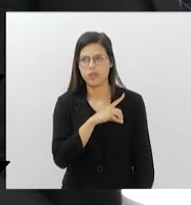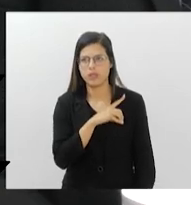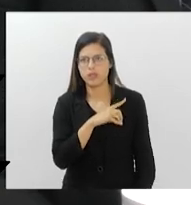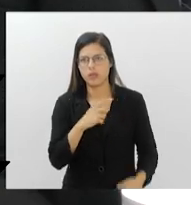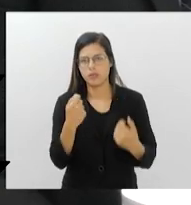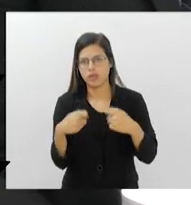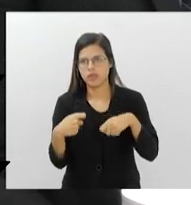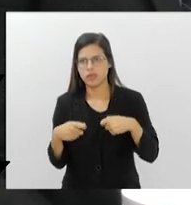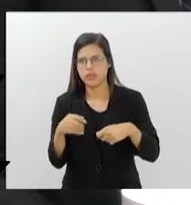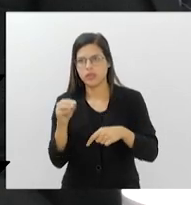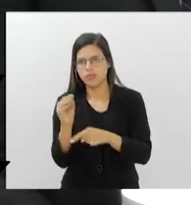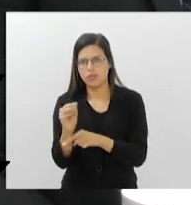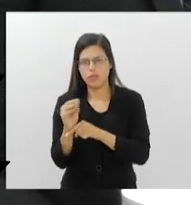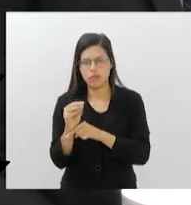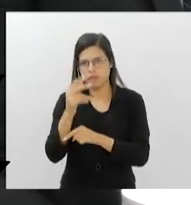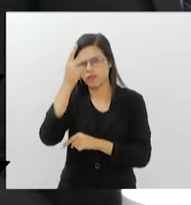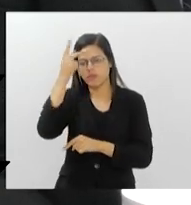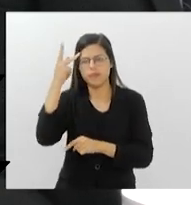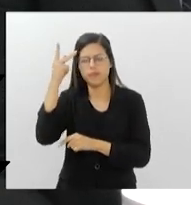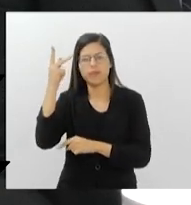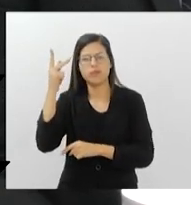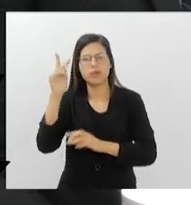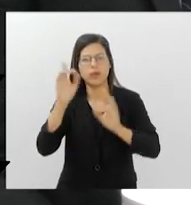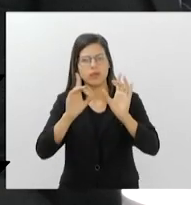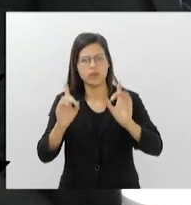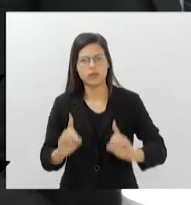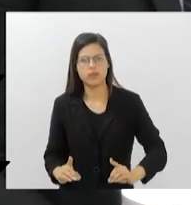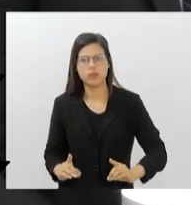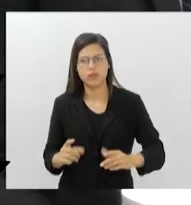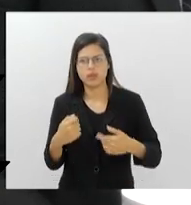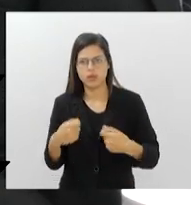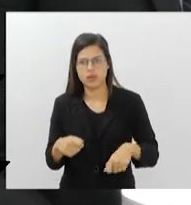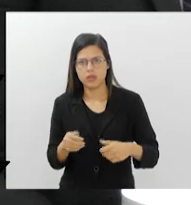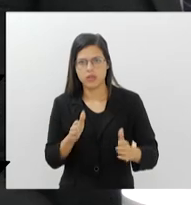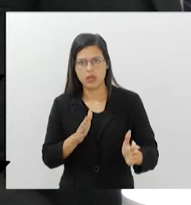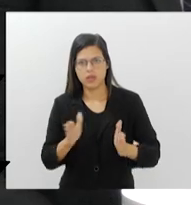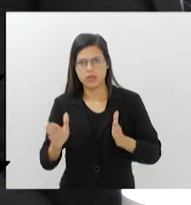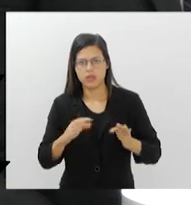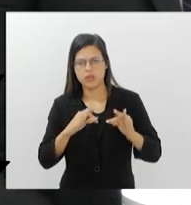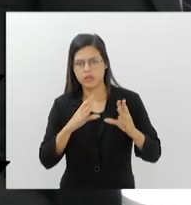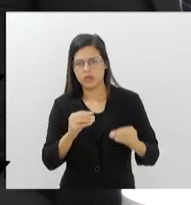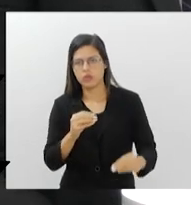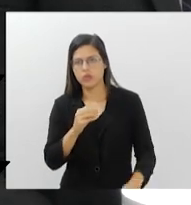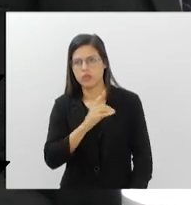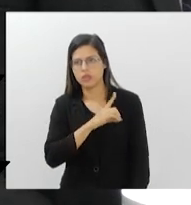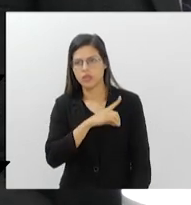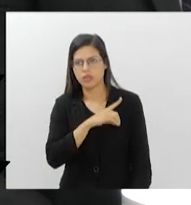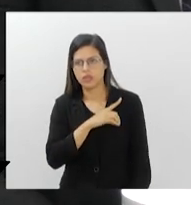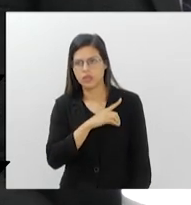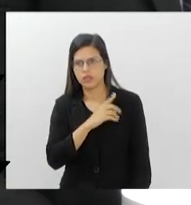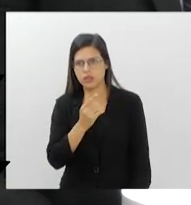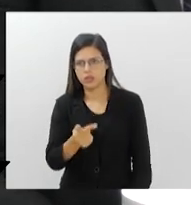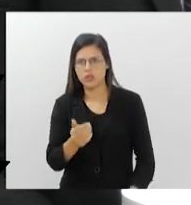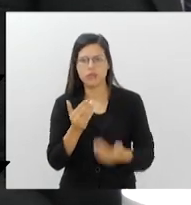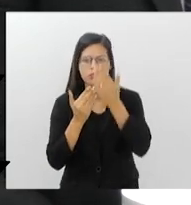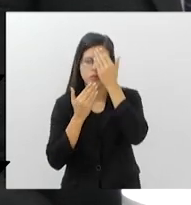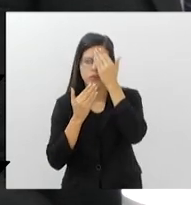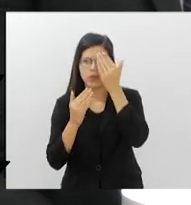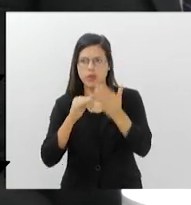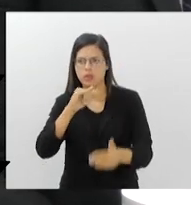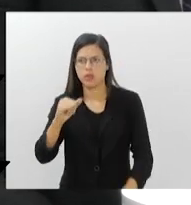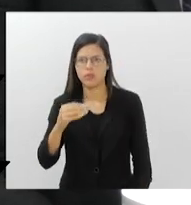necessidade de cuidar das pessoas com deficiência e que precisam ter acesso em todas as delegacias mais uma vez muito obrigado pela pela